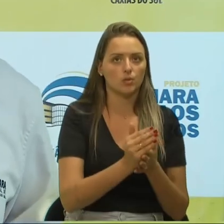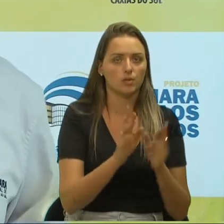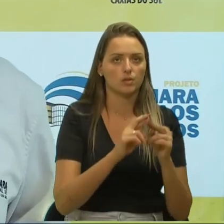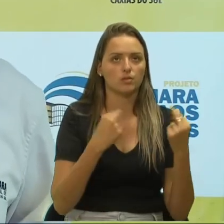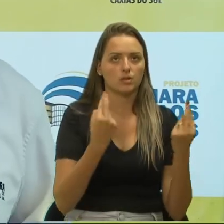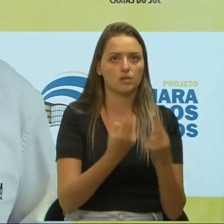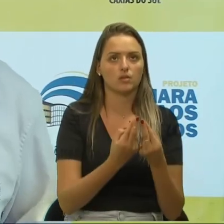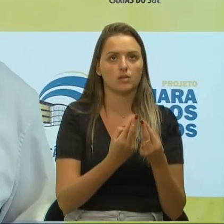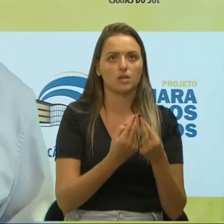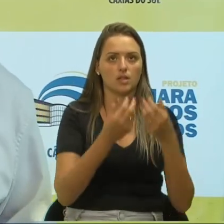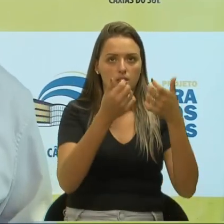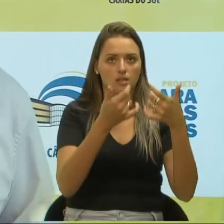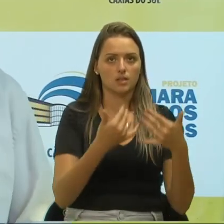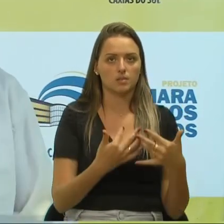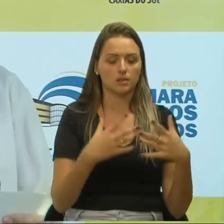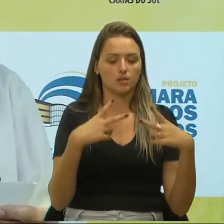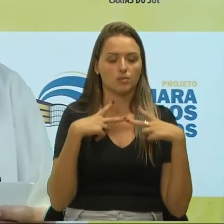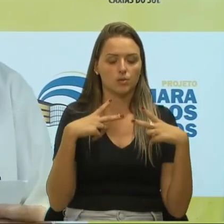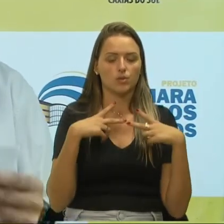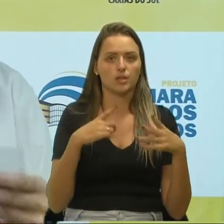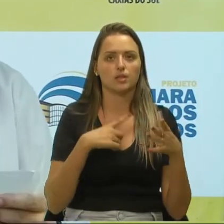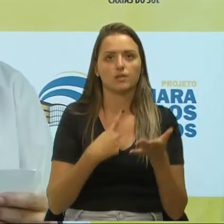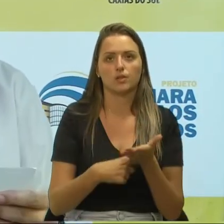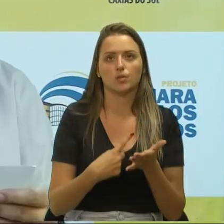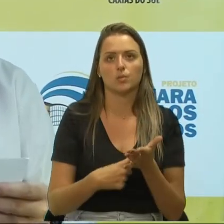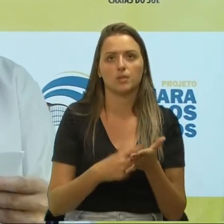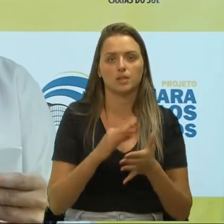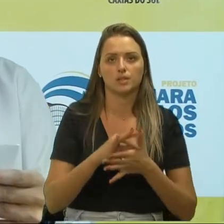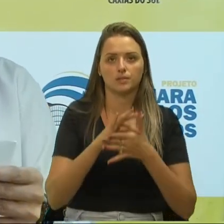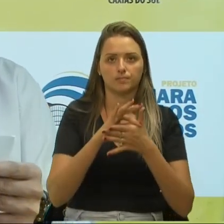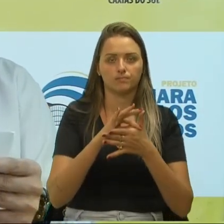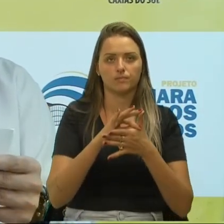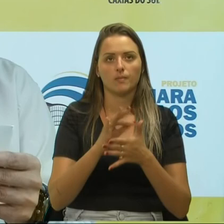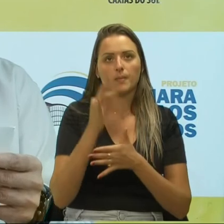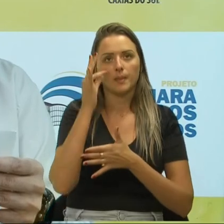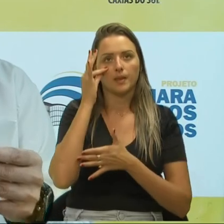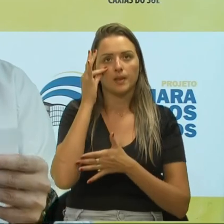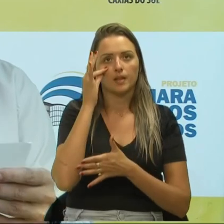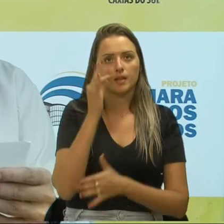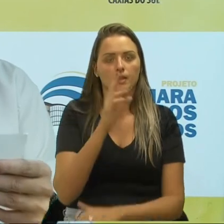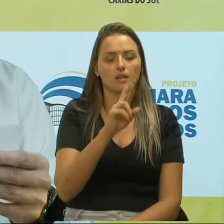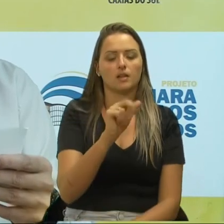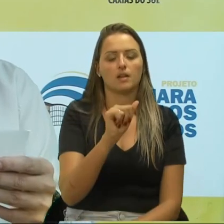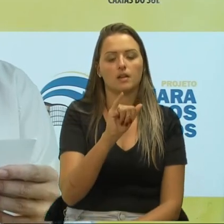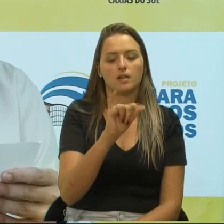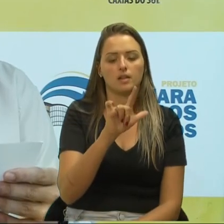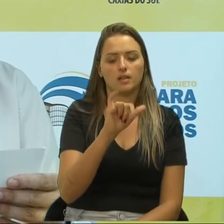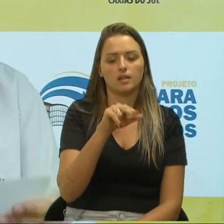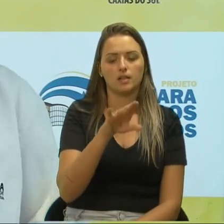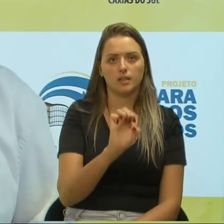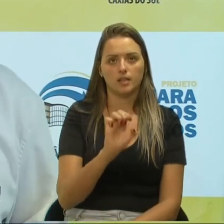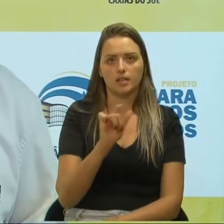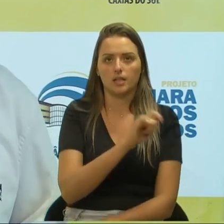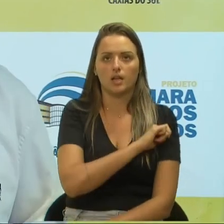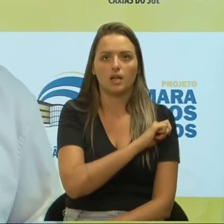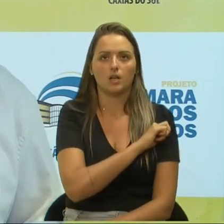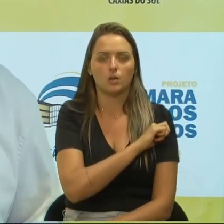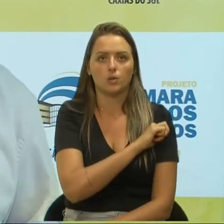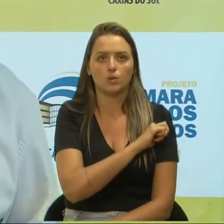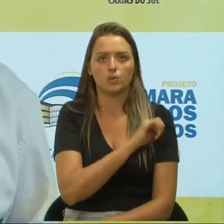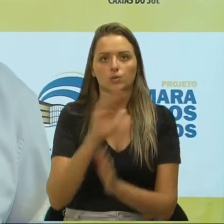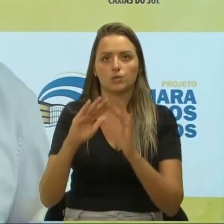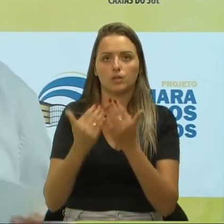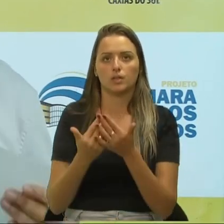tivemos, dentro do espaço concedido a entidades através do acordo de lideranças, a presença da Railine Ribeiro, estudante da Escola Estadual